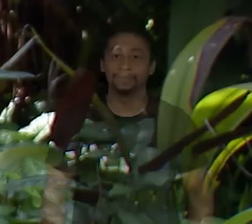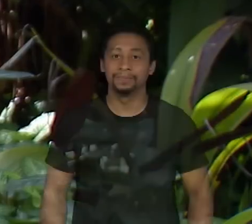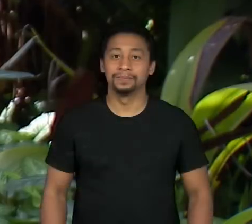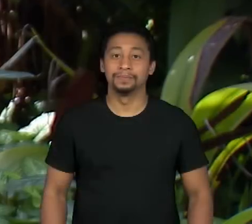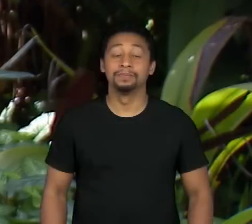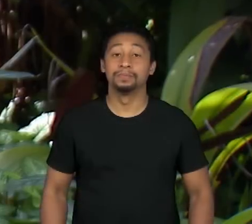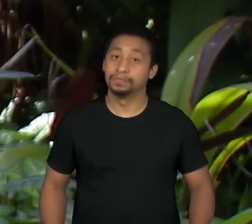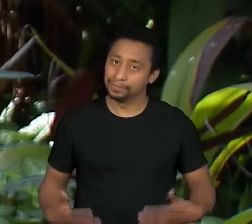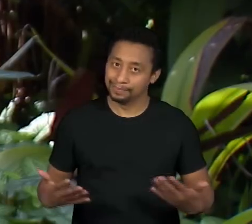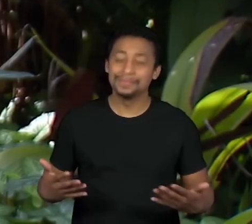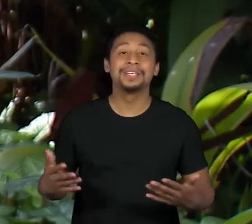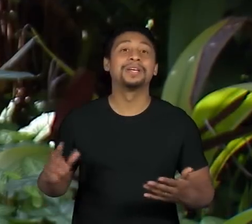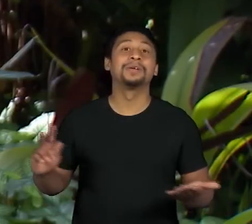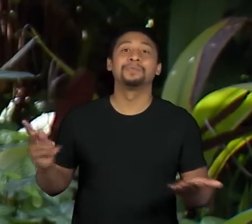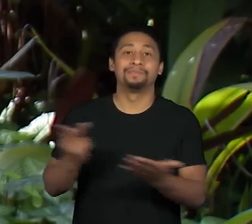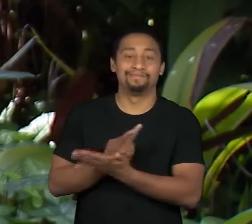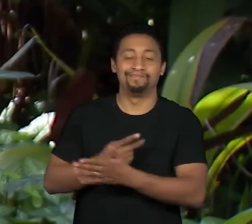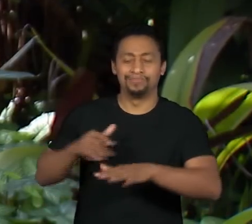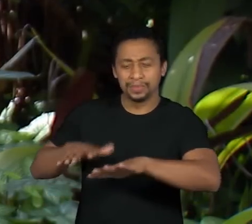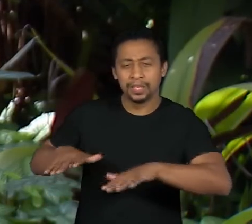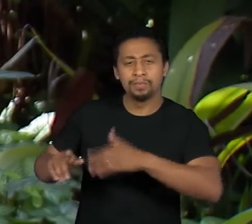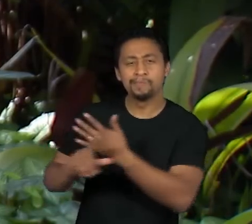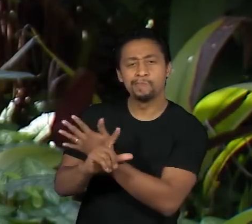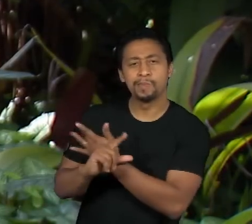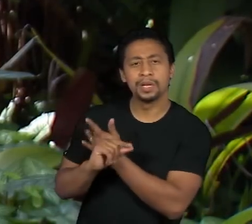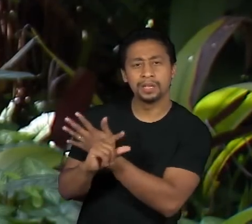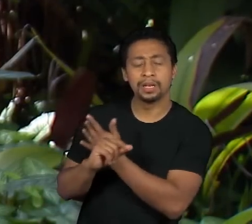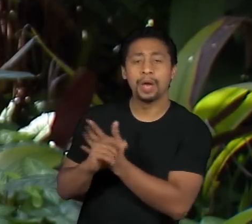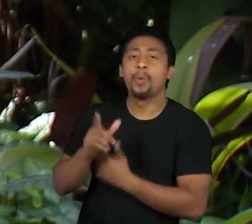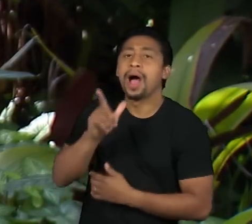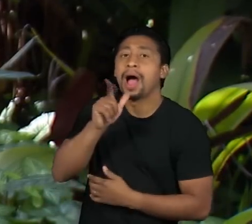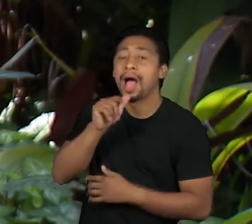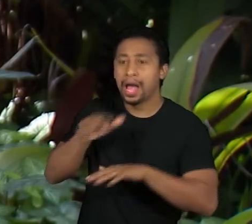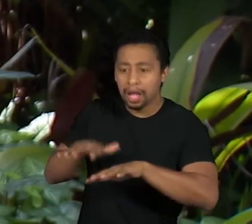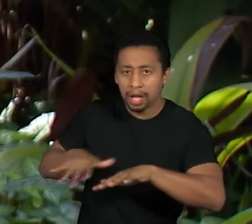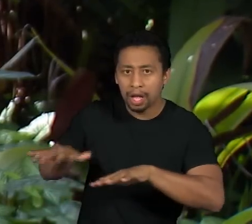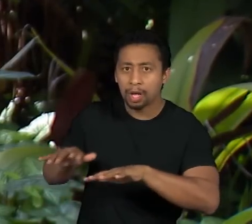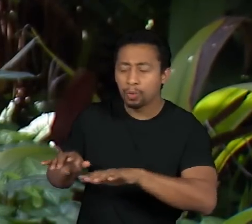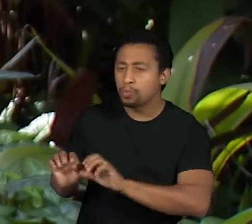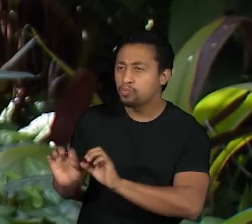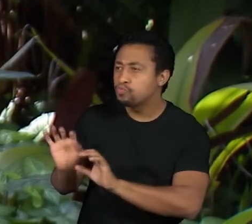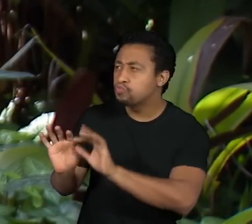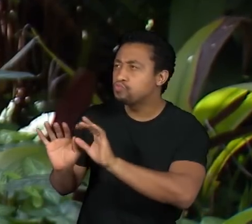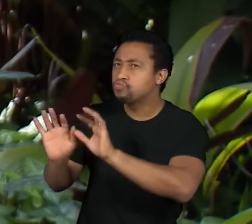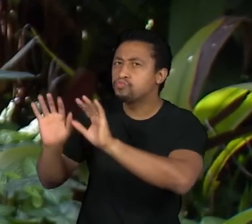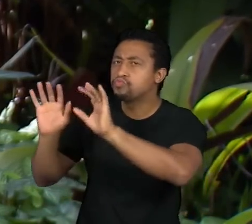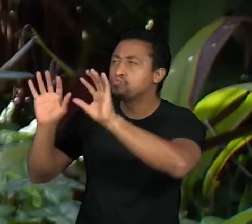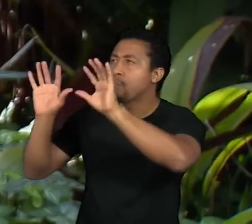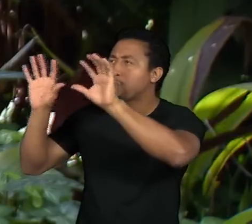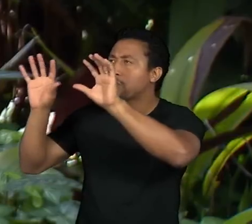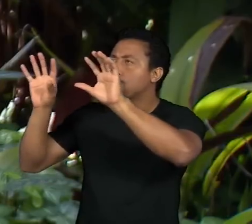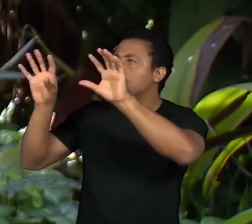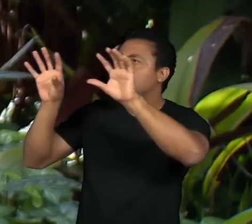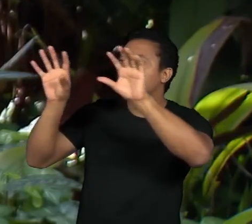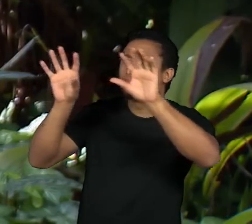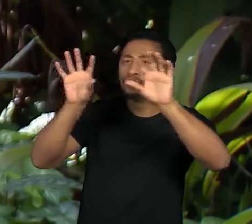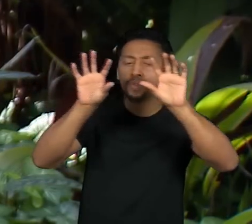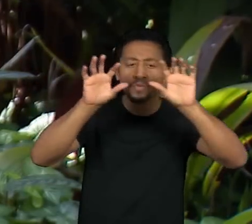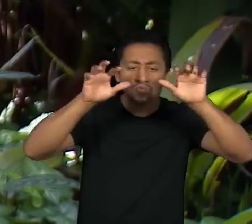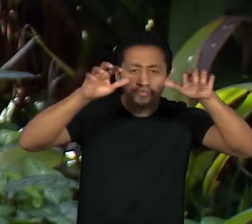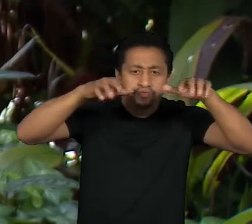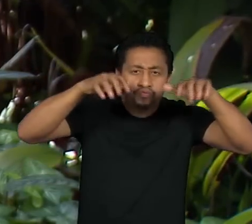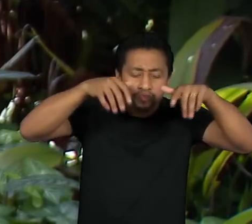O ciclo das águas do Pantanal, maior planície inundável da Terra, está sendo fortemente afetado pelo